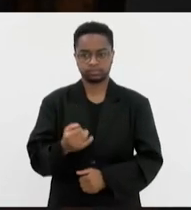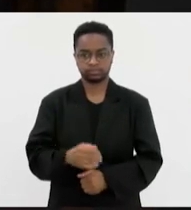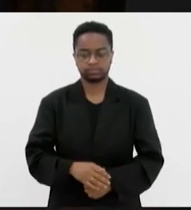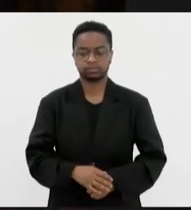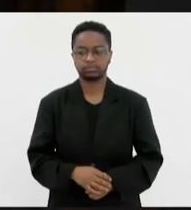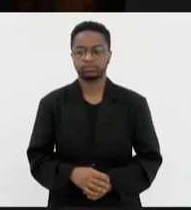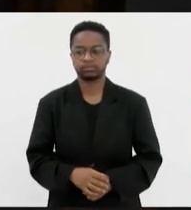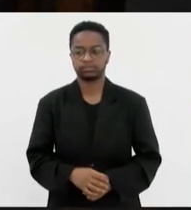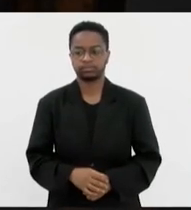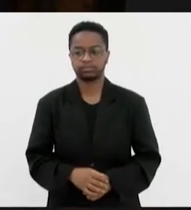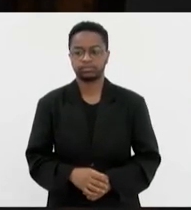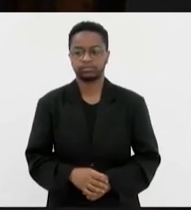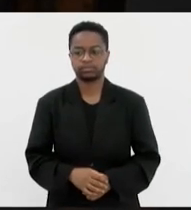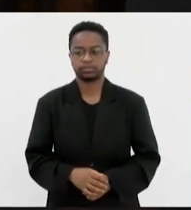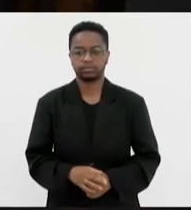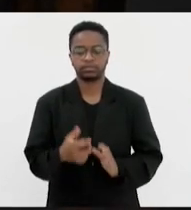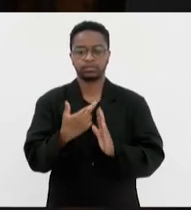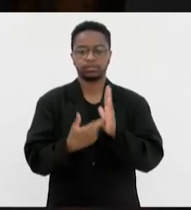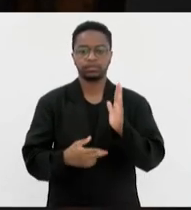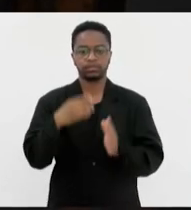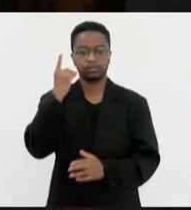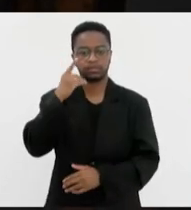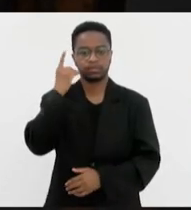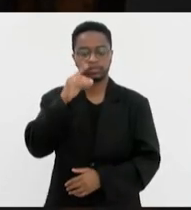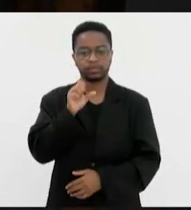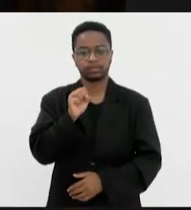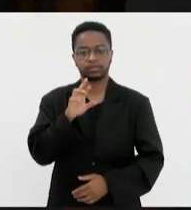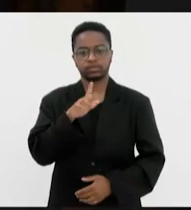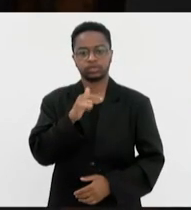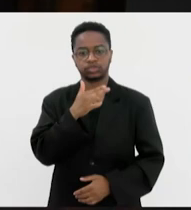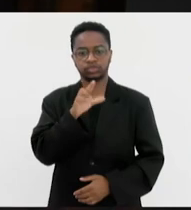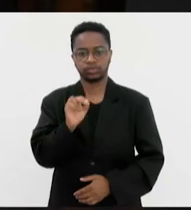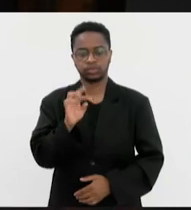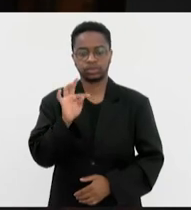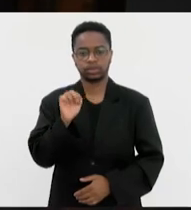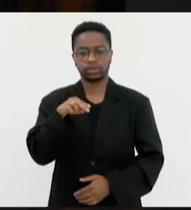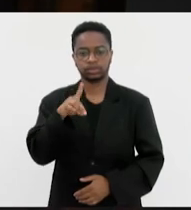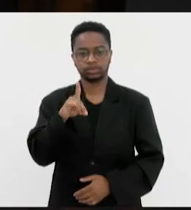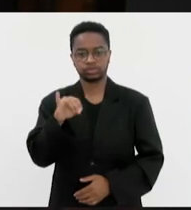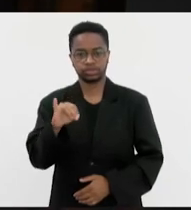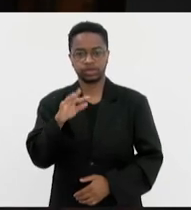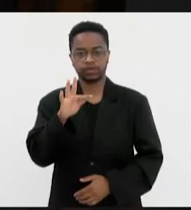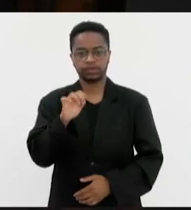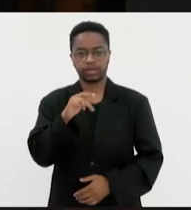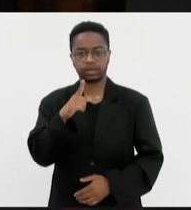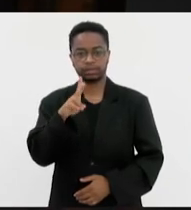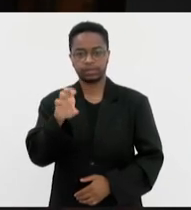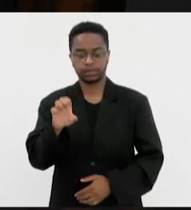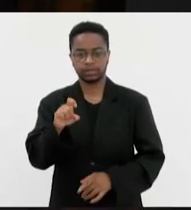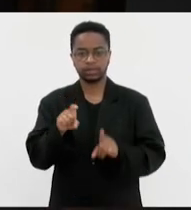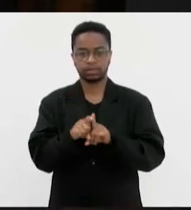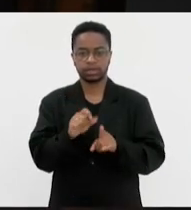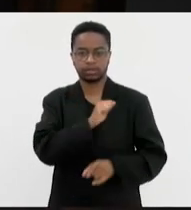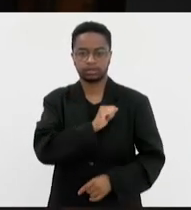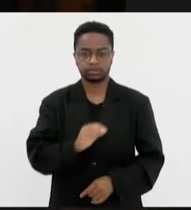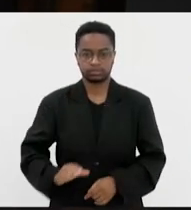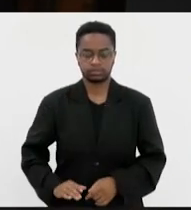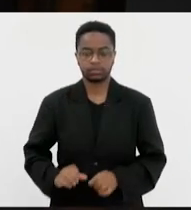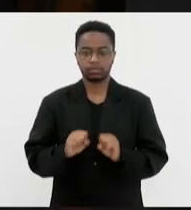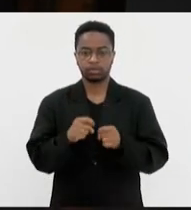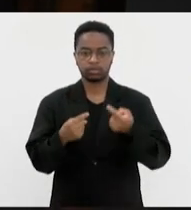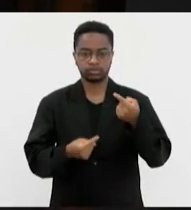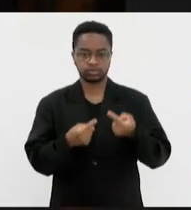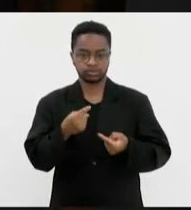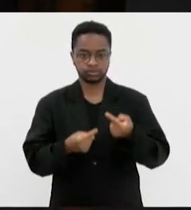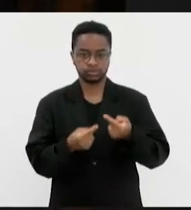e Justiça. Relator, deputado doutor Serginho Tande Vieira, Felipe Soares e André Siciliano. Em discussão, para discutir